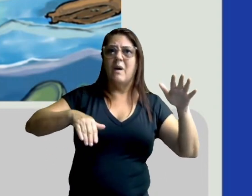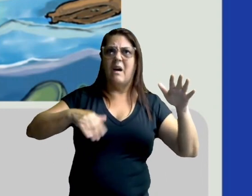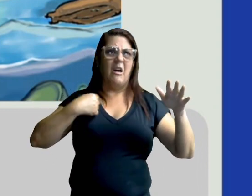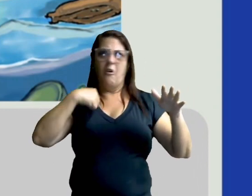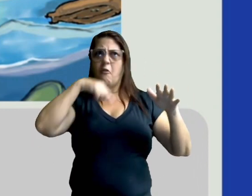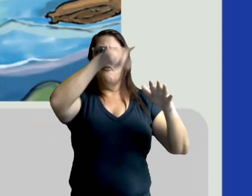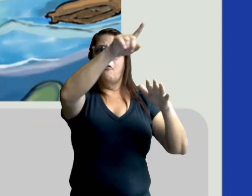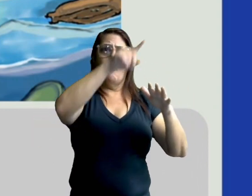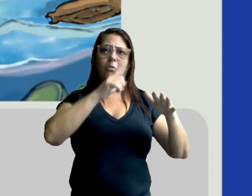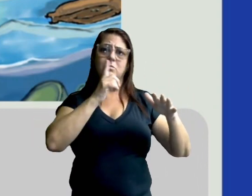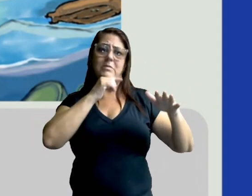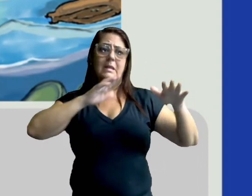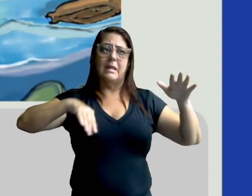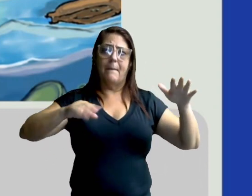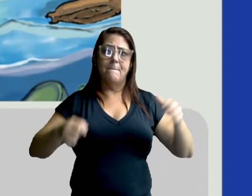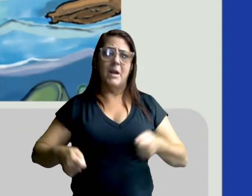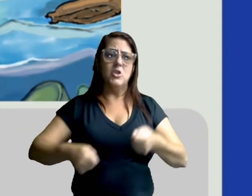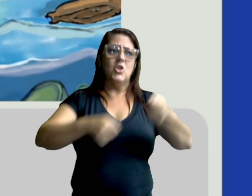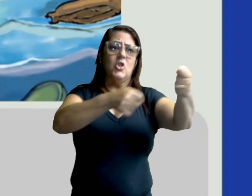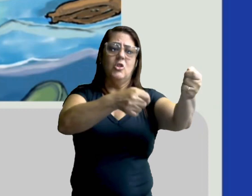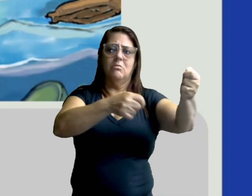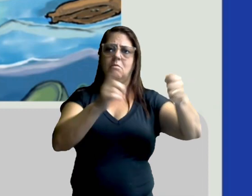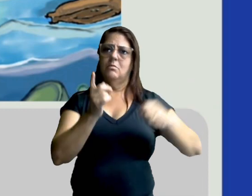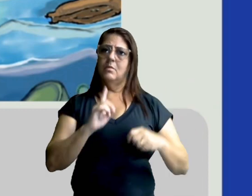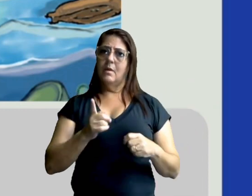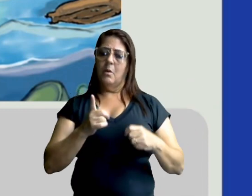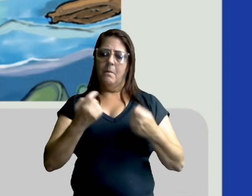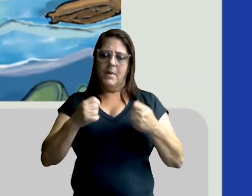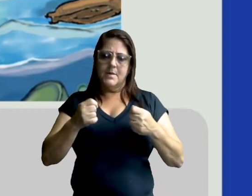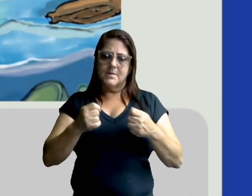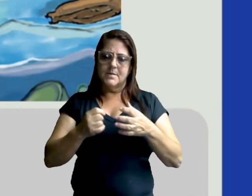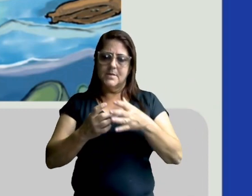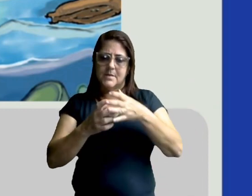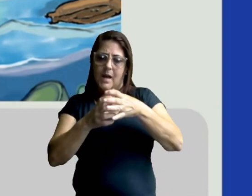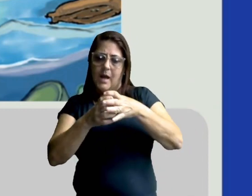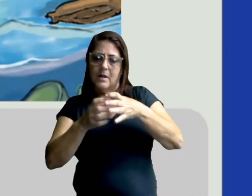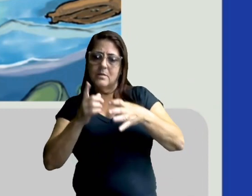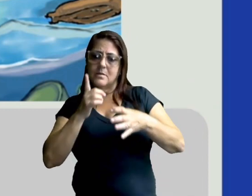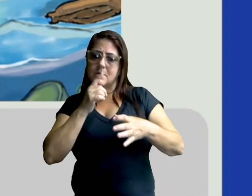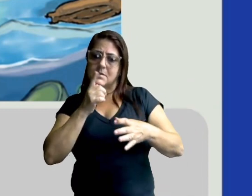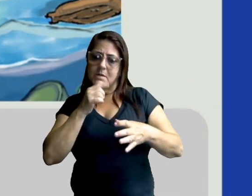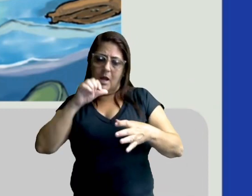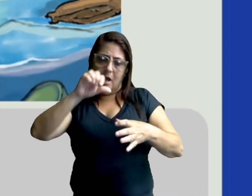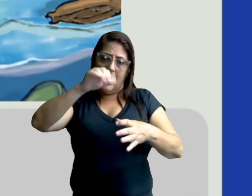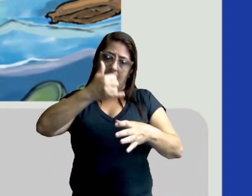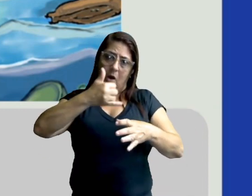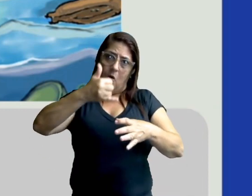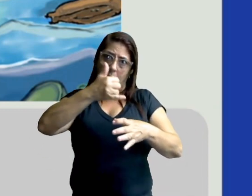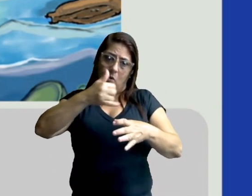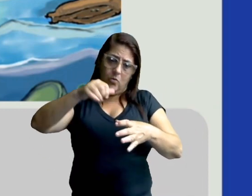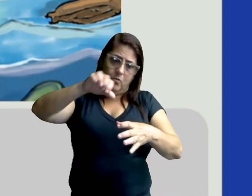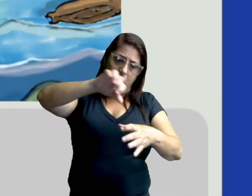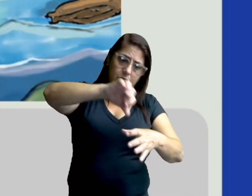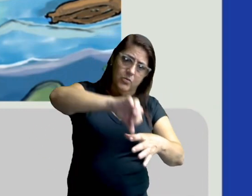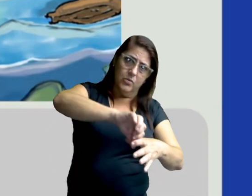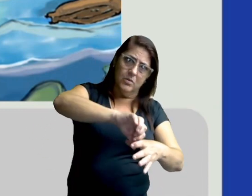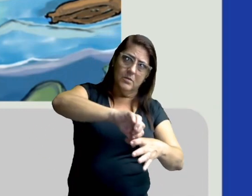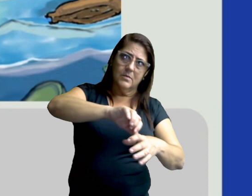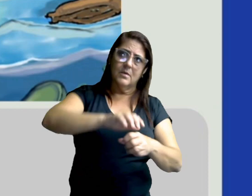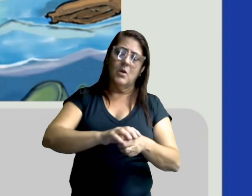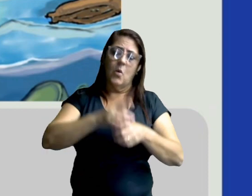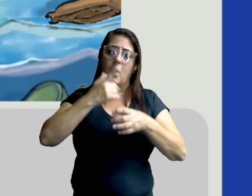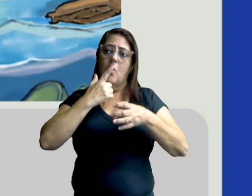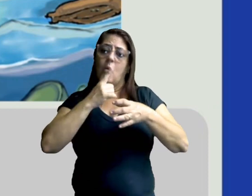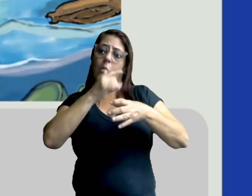mar não, jogar o óleo de cozinha não. Mas você joga no ralo da sua pia ali, o resto de óleo que sobrou da panela.